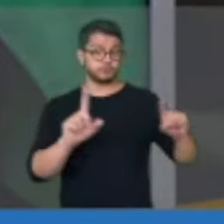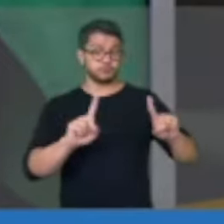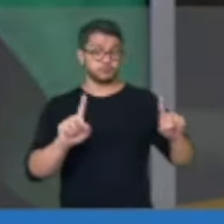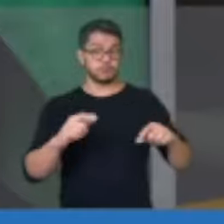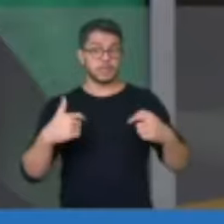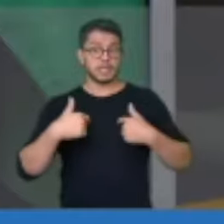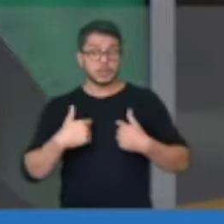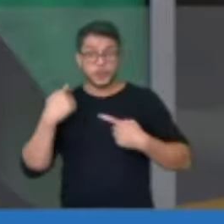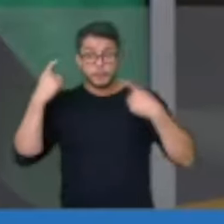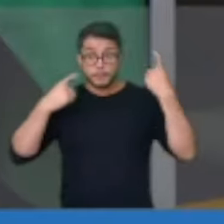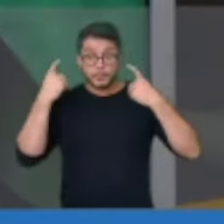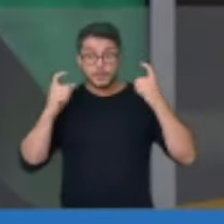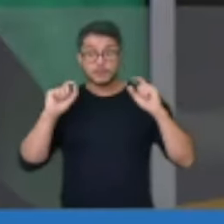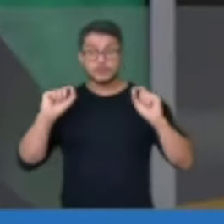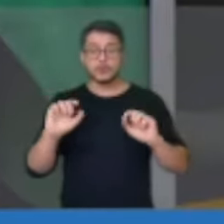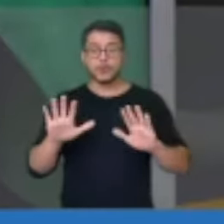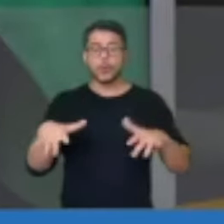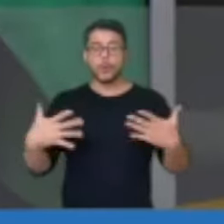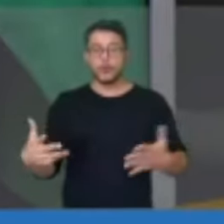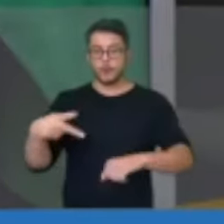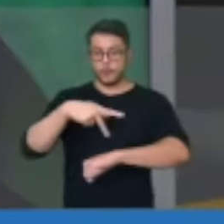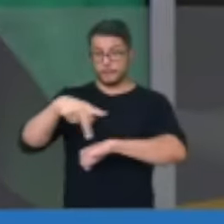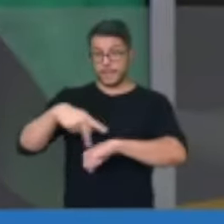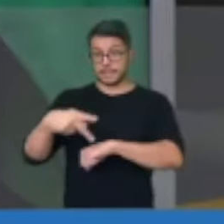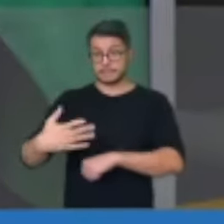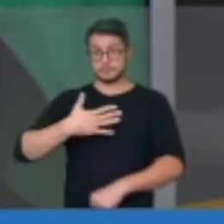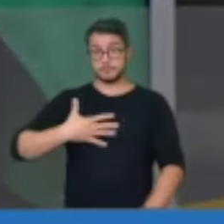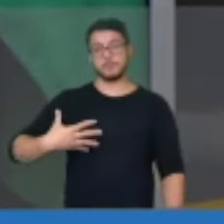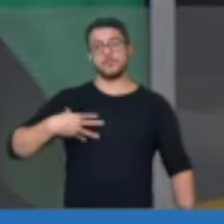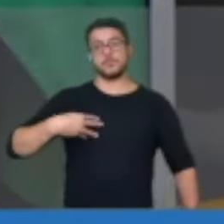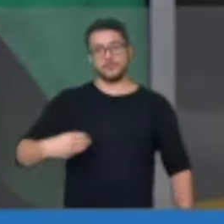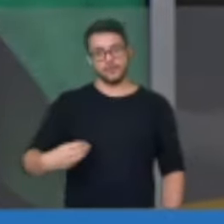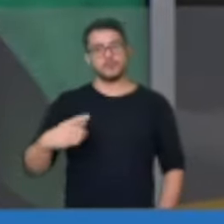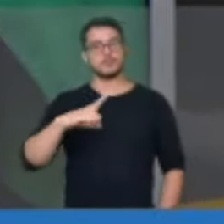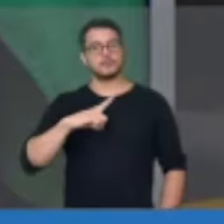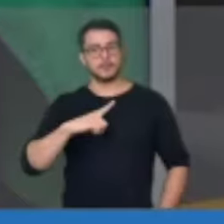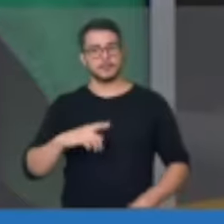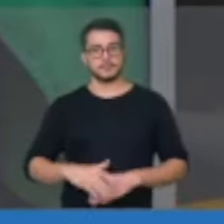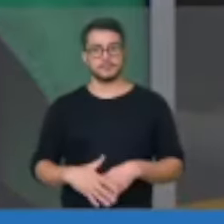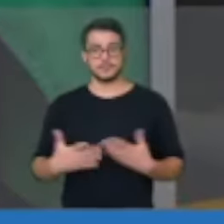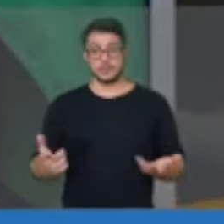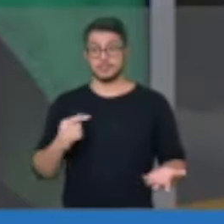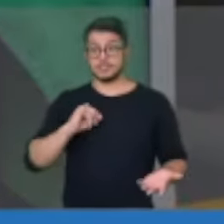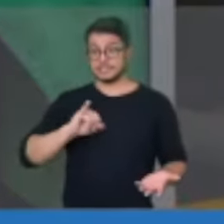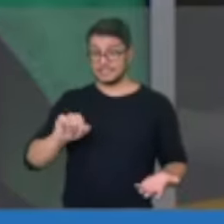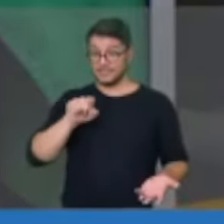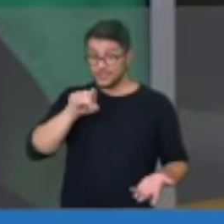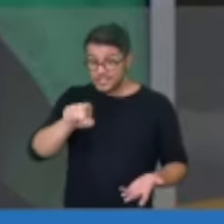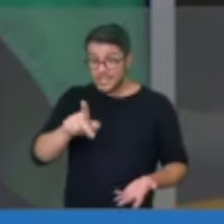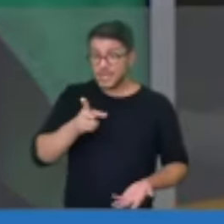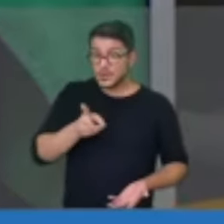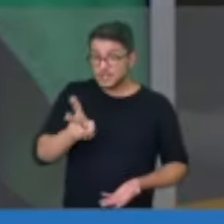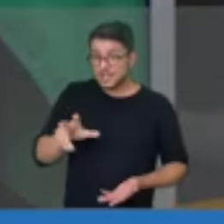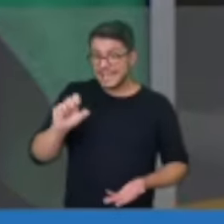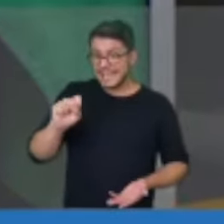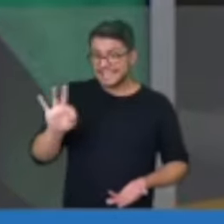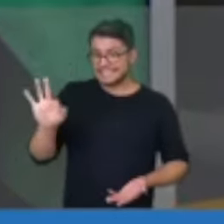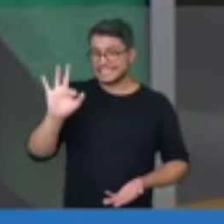se os meus filhos vão viver em um país livre. Enquanto você estiver no STF, esse país não vai ser livre. Esse país só vai ser livre na hora que nós tivermos o